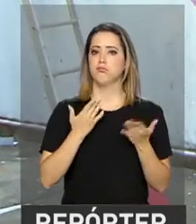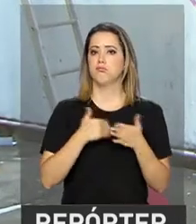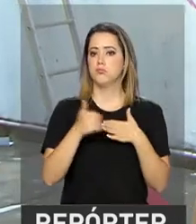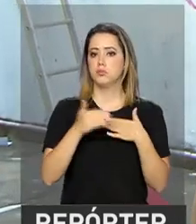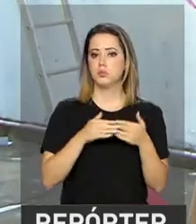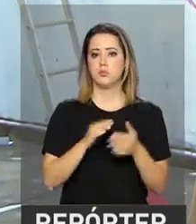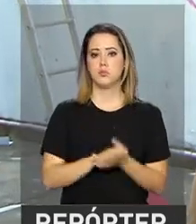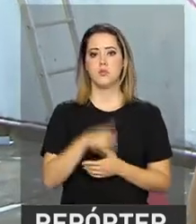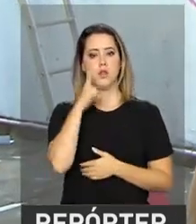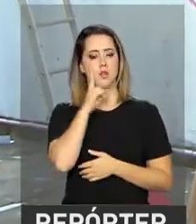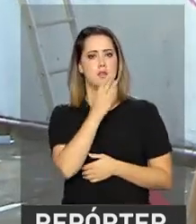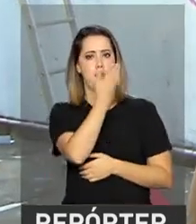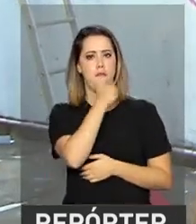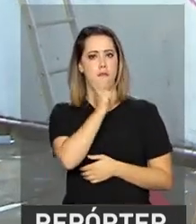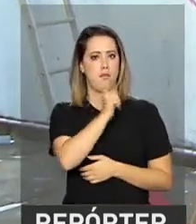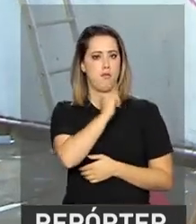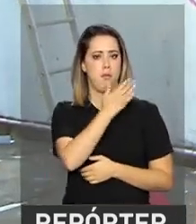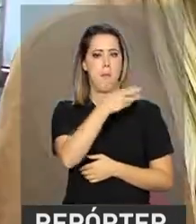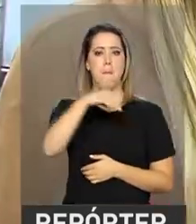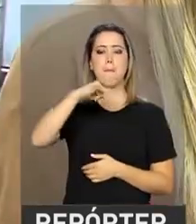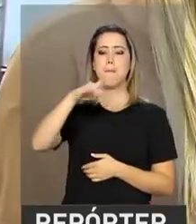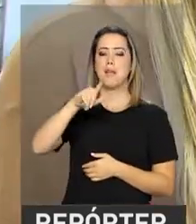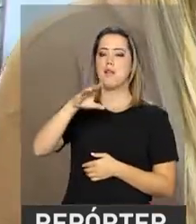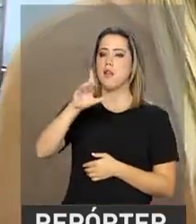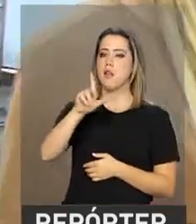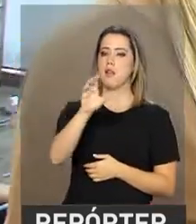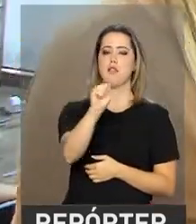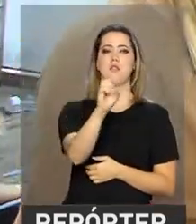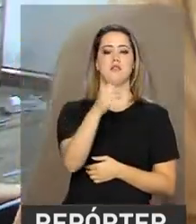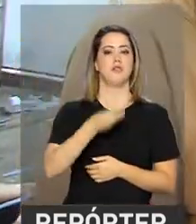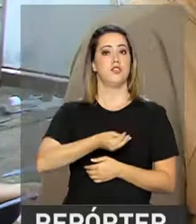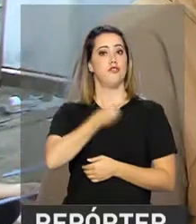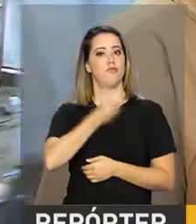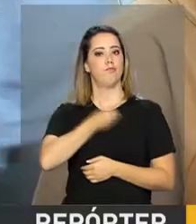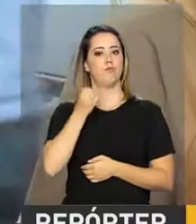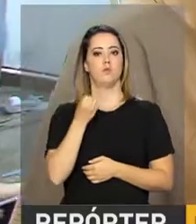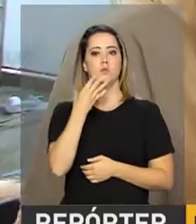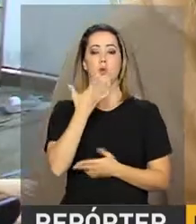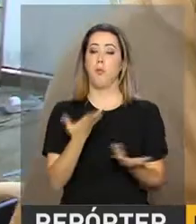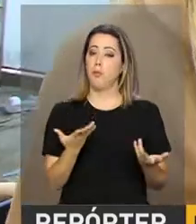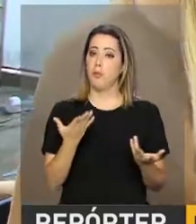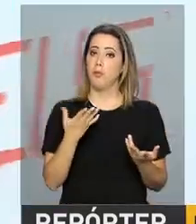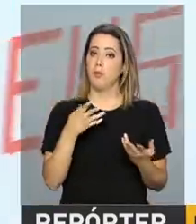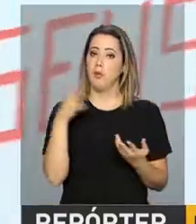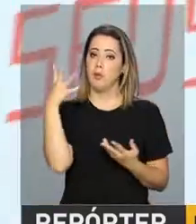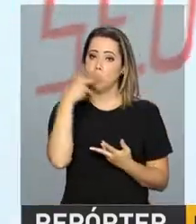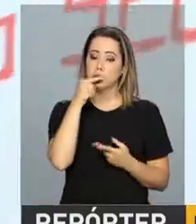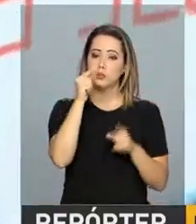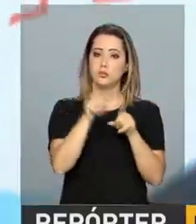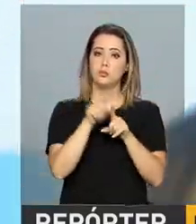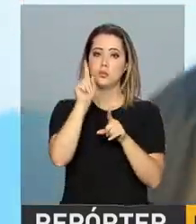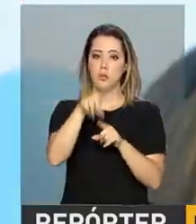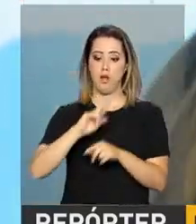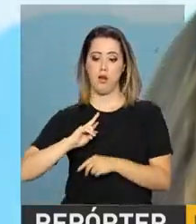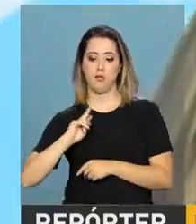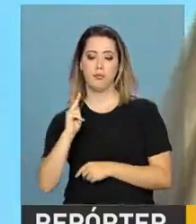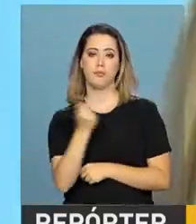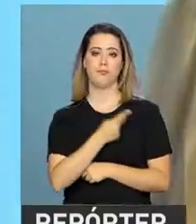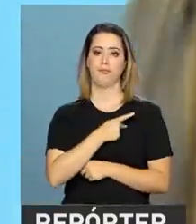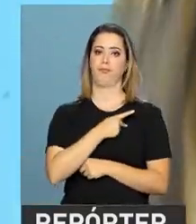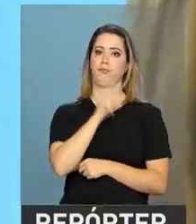devido... Quem olha a Melissa hoje cheia de vida, não imagina o que ela teve que passar para chegar até aqui. Ela é uma